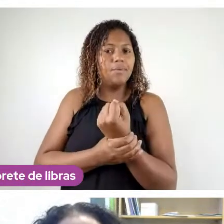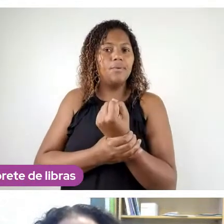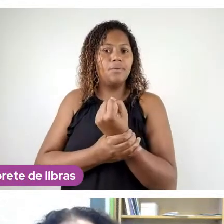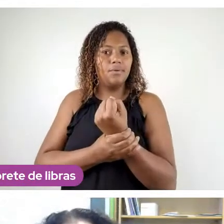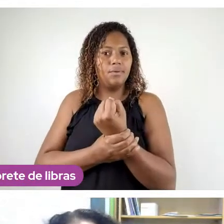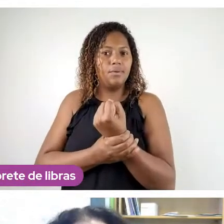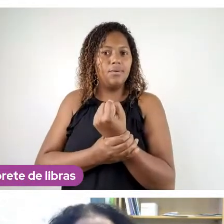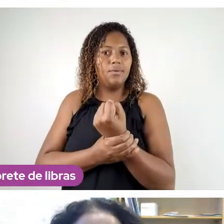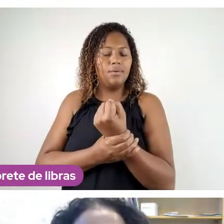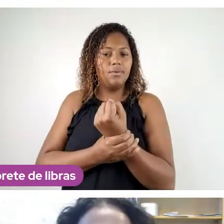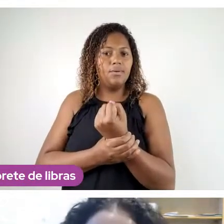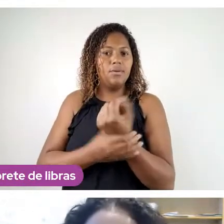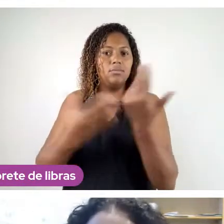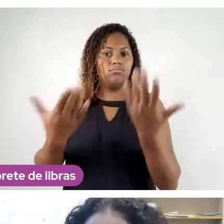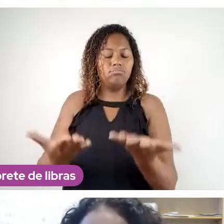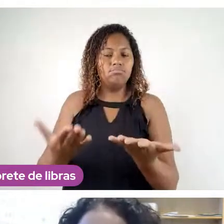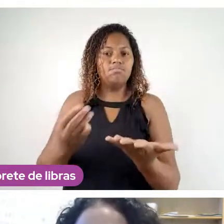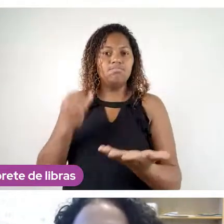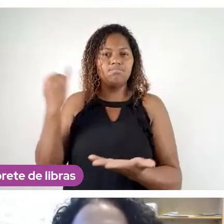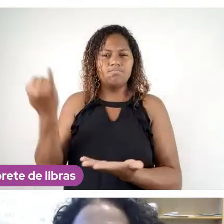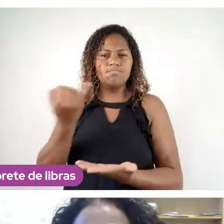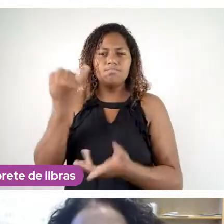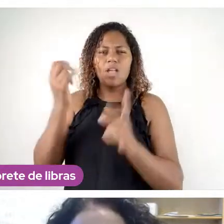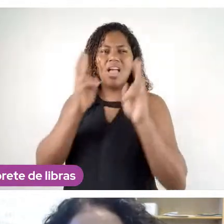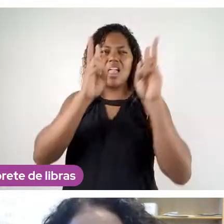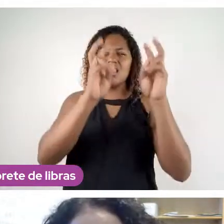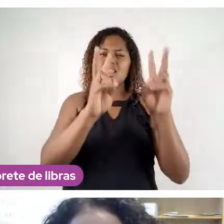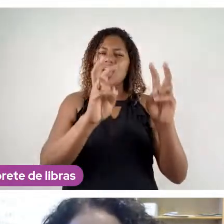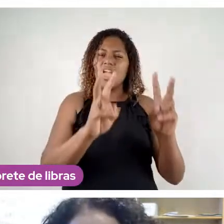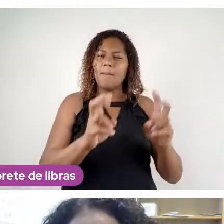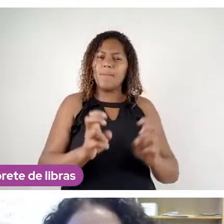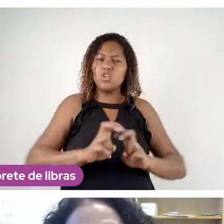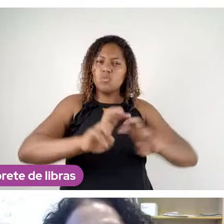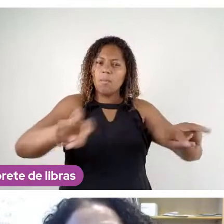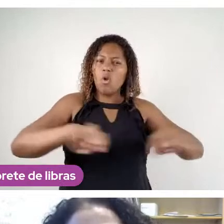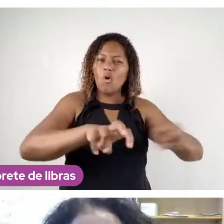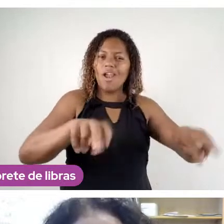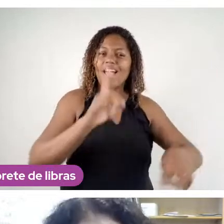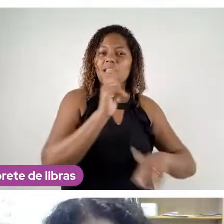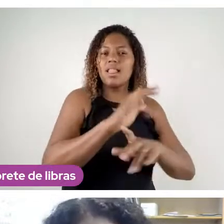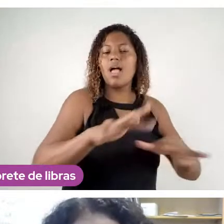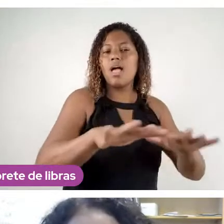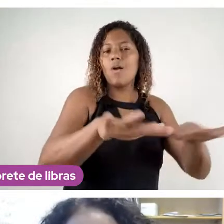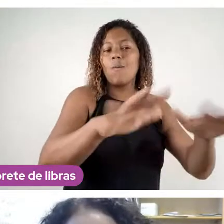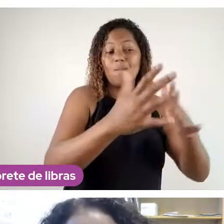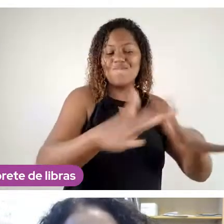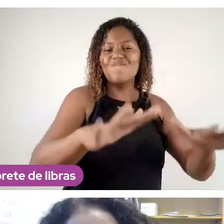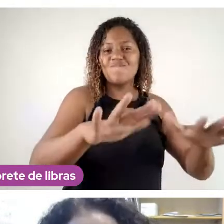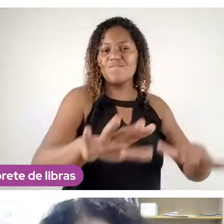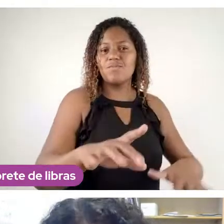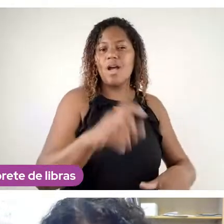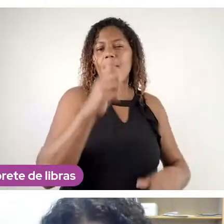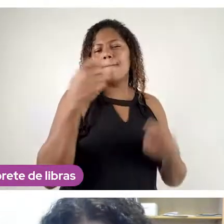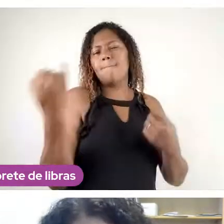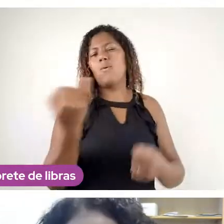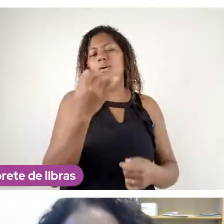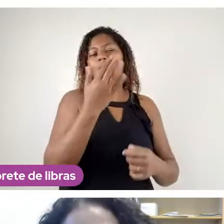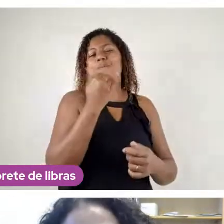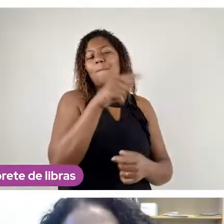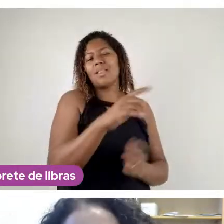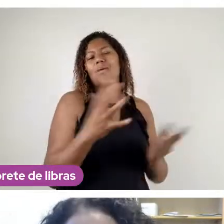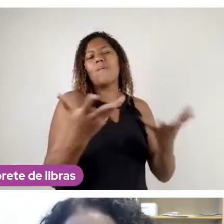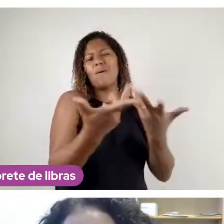Então, assim, é muito importante pelo tema da exploração de águas nocivas que essa comida ela seja de boa qualidade, ela seja segura,